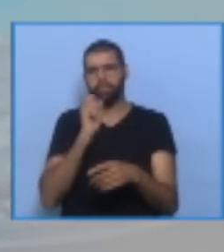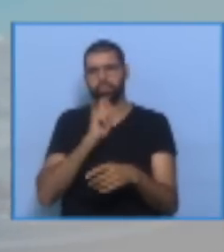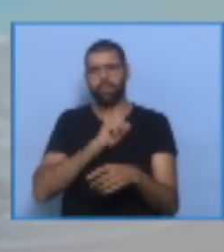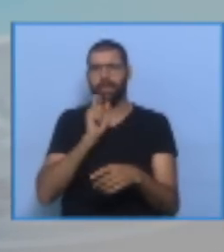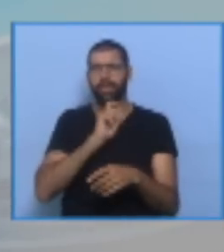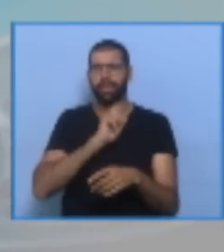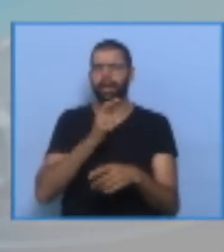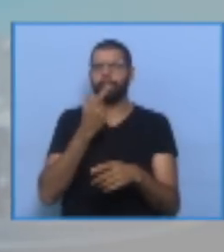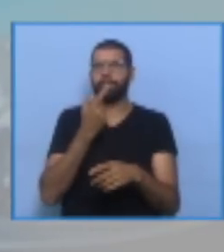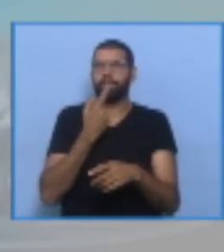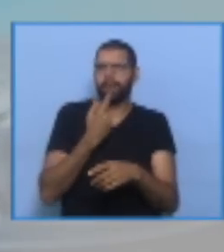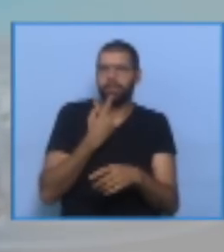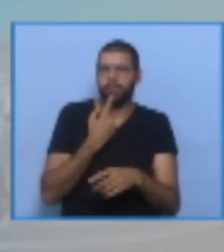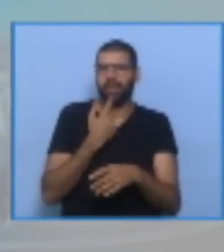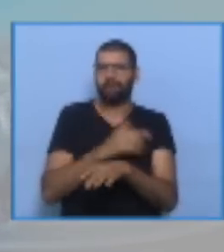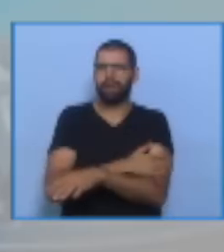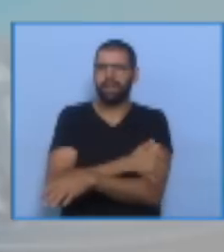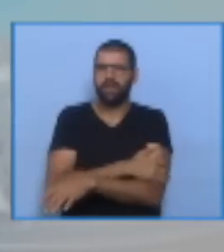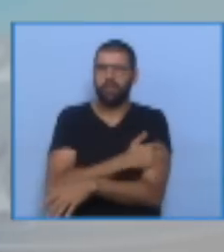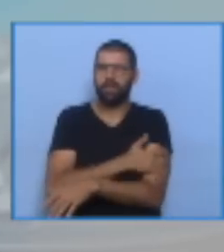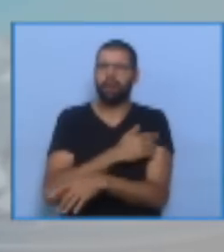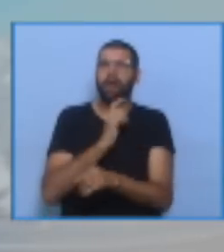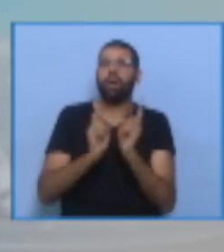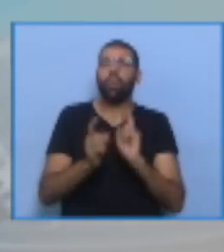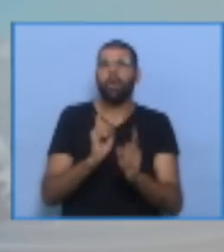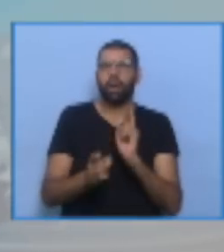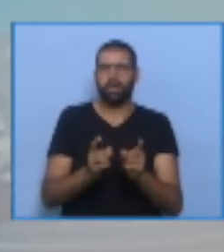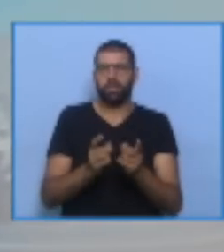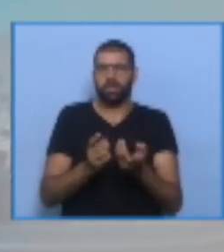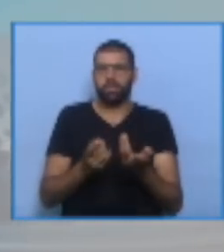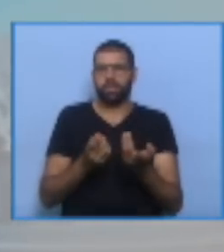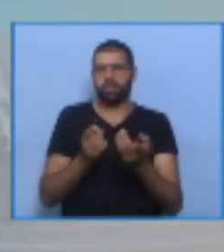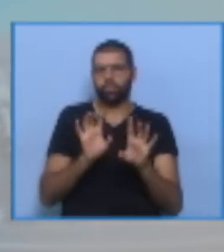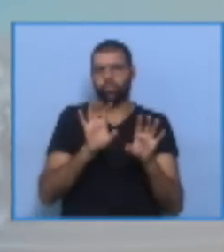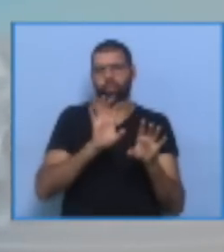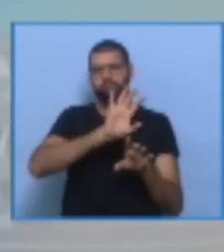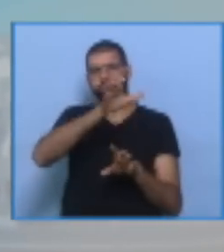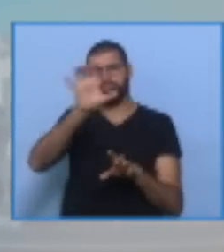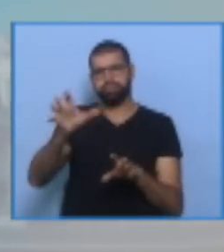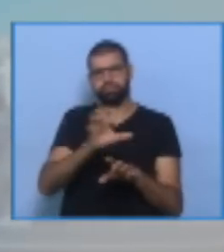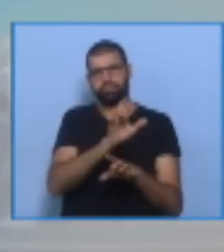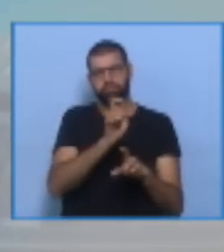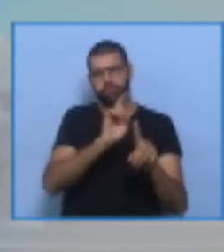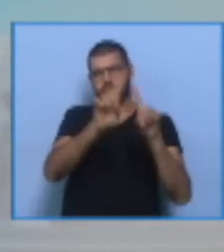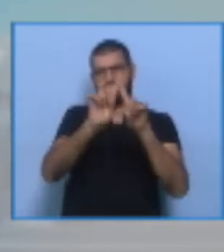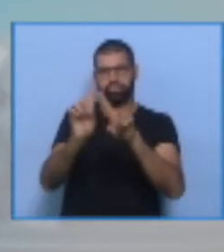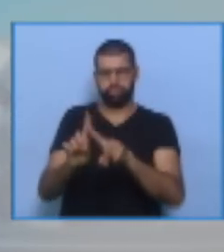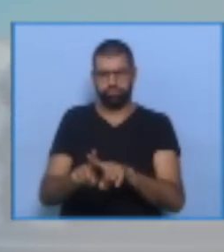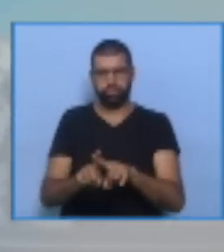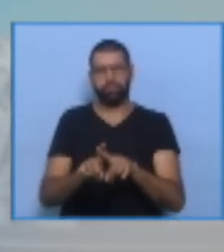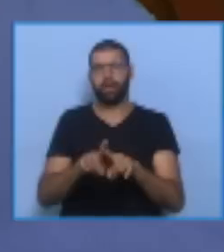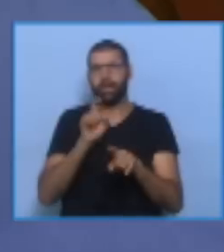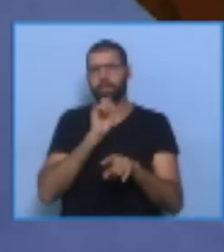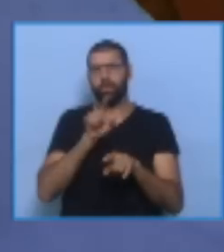perceber as linhas de fragilidade, ao fim e ao cabo, que perpassam pelos vários continentes, pelas várias regiões do mundo. Ali poderá